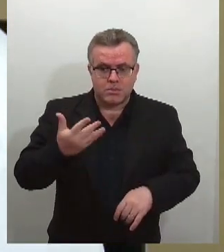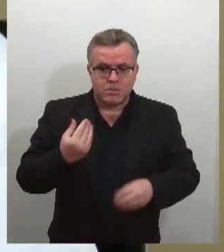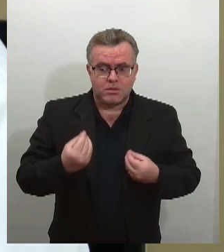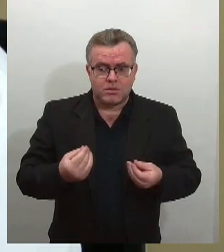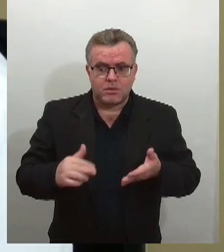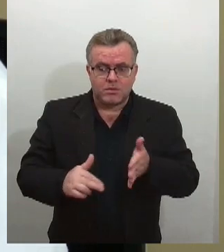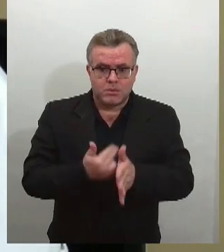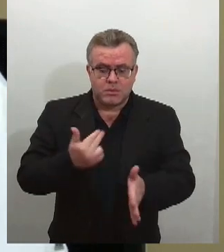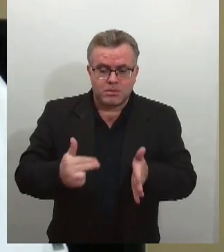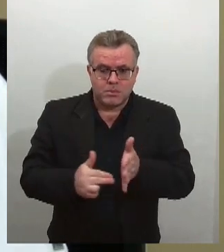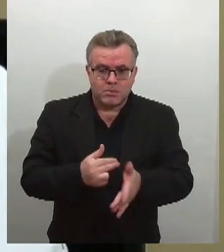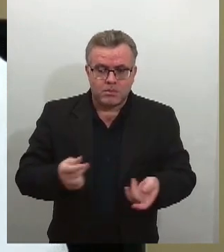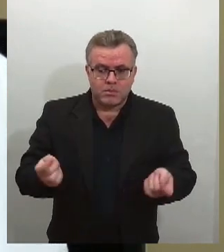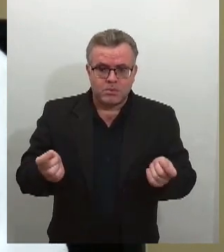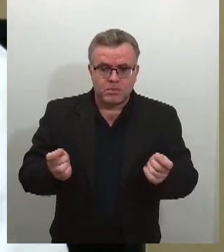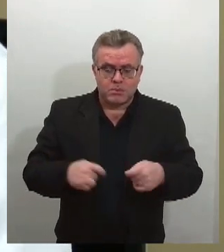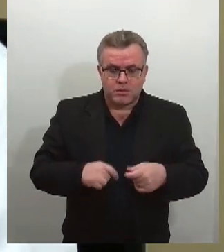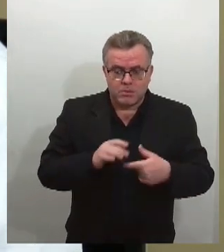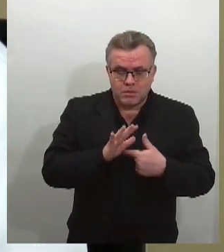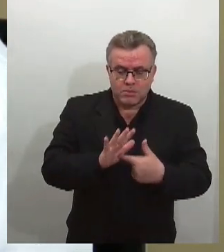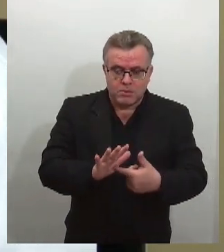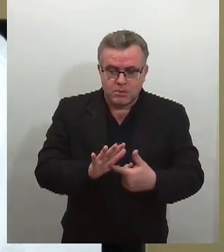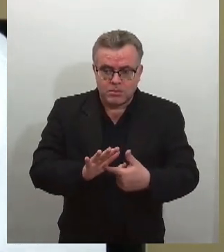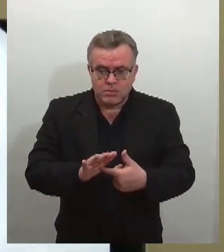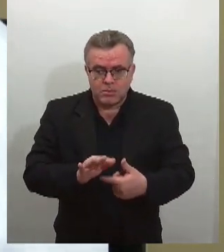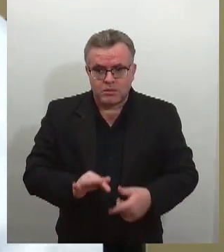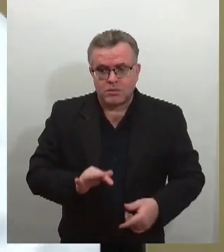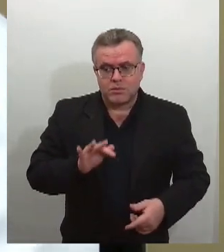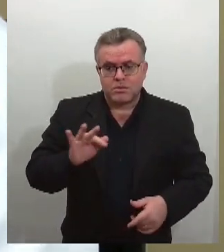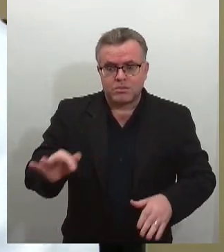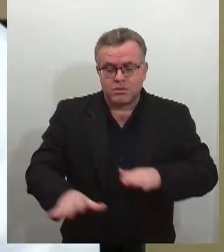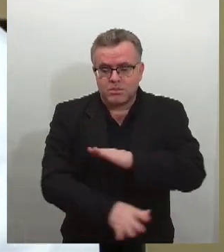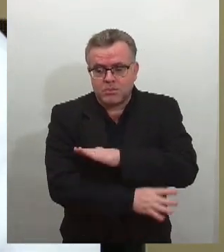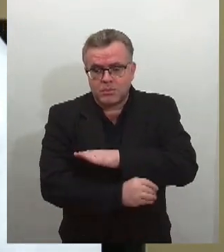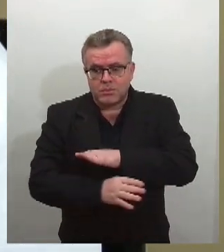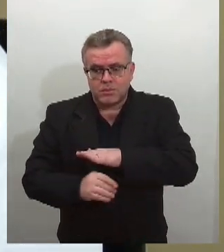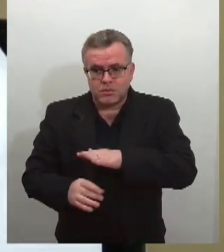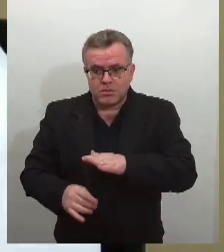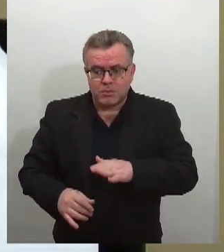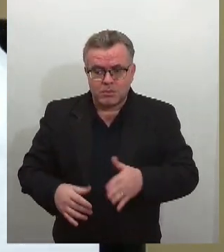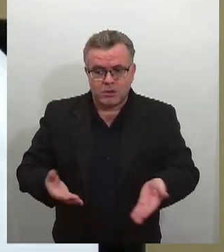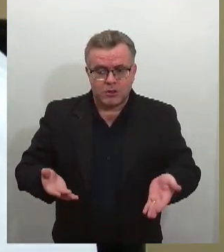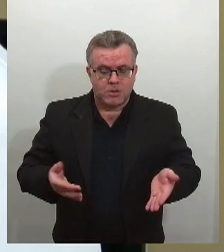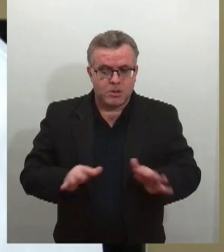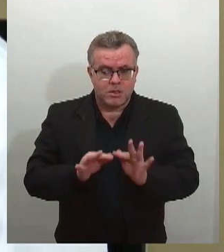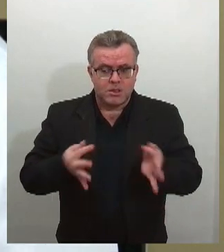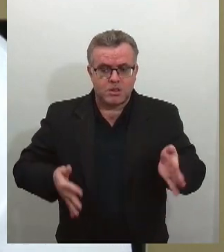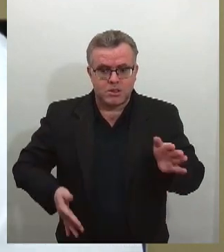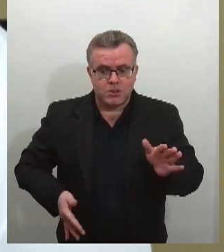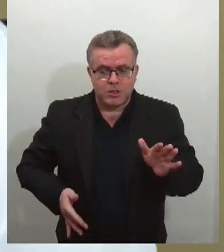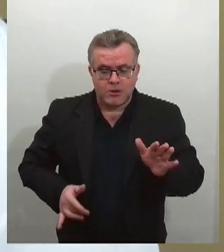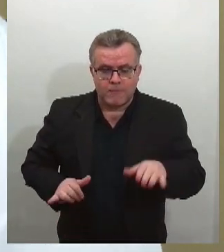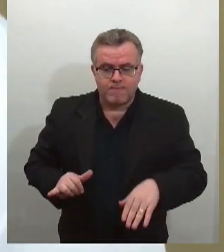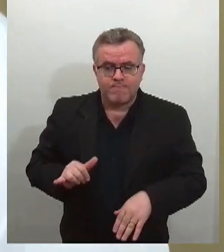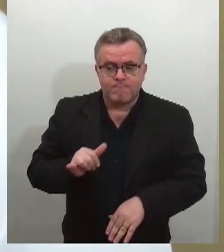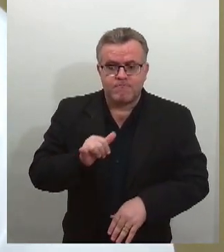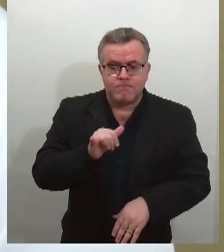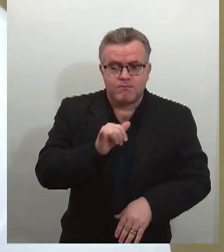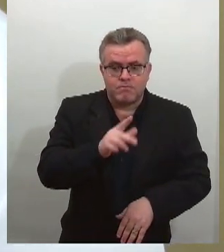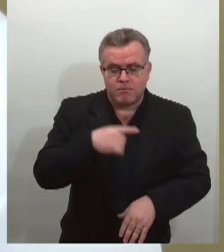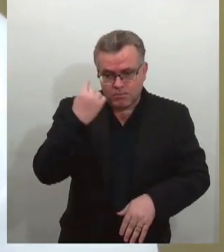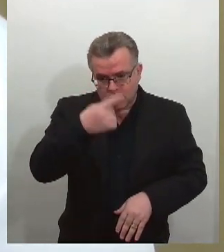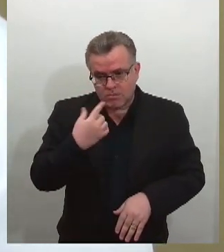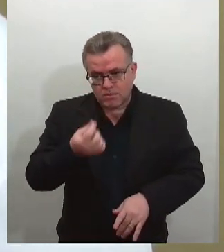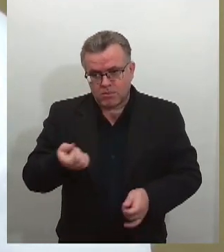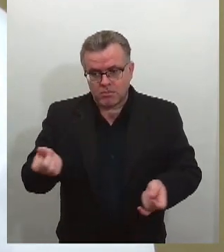podem facilitar trombose. Uma simples viagem de avião, que seja mais que 6-8 horas, também pode facilitar a causa